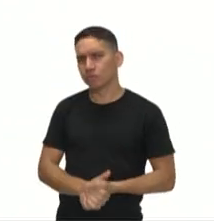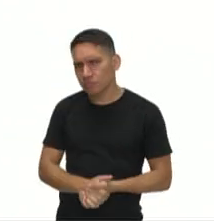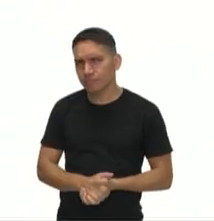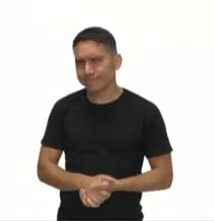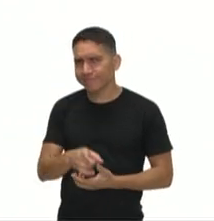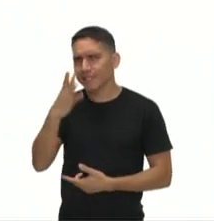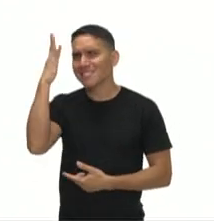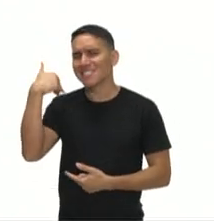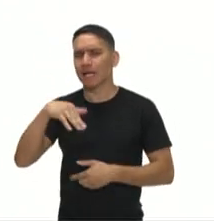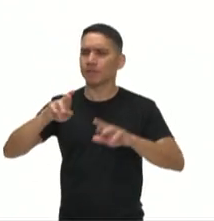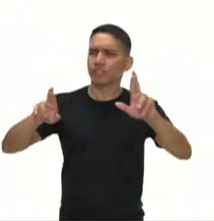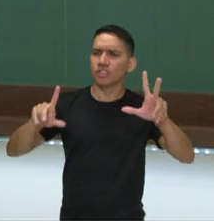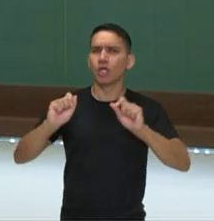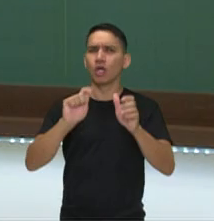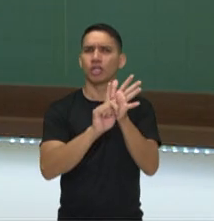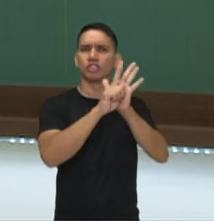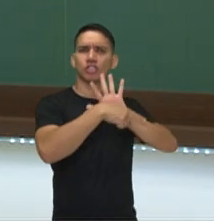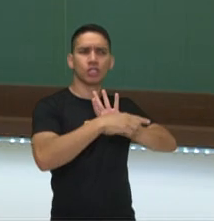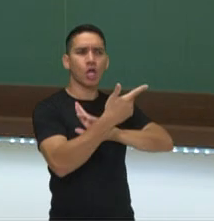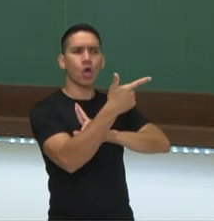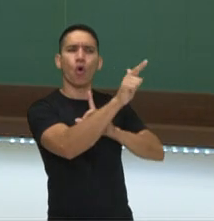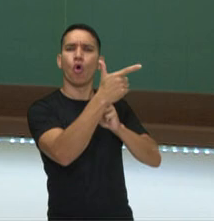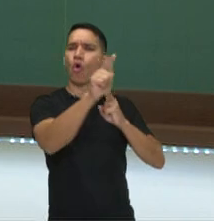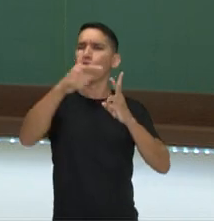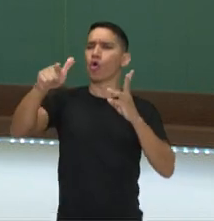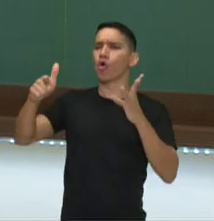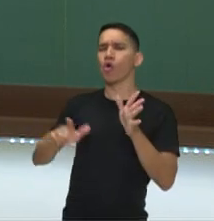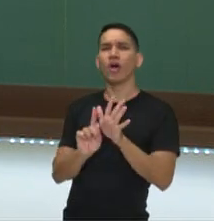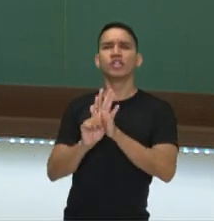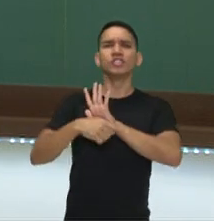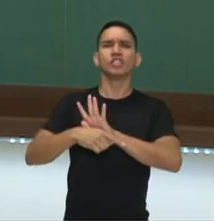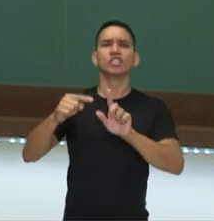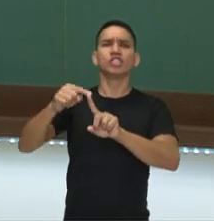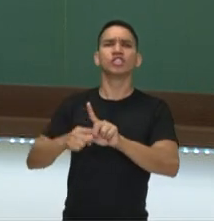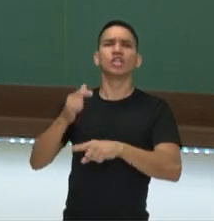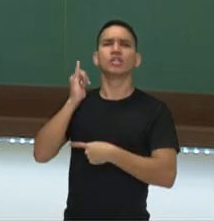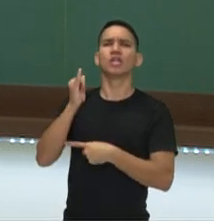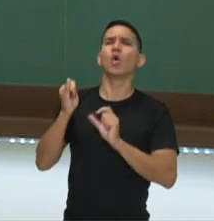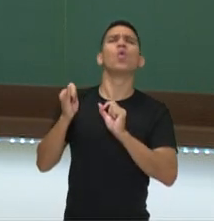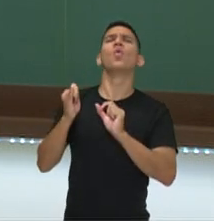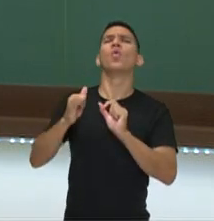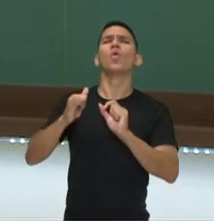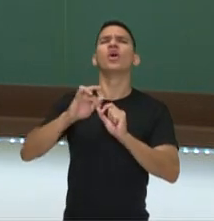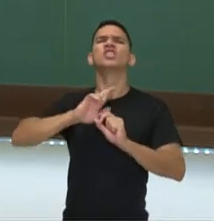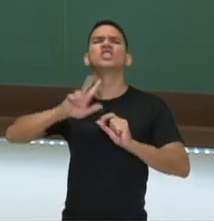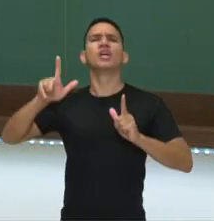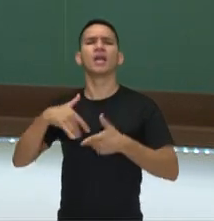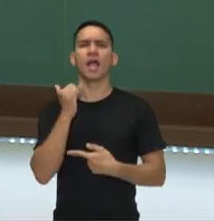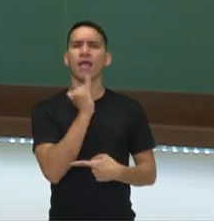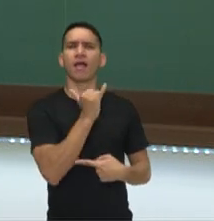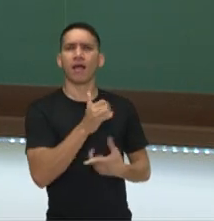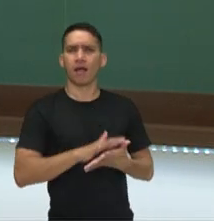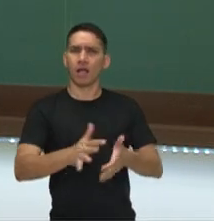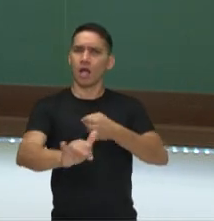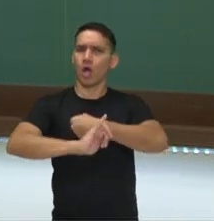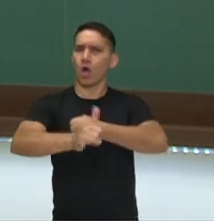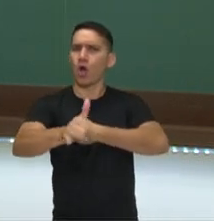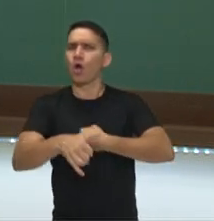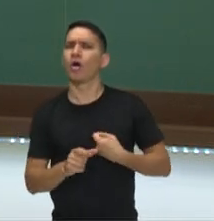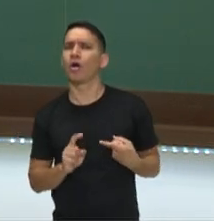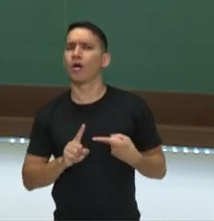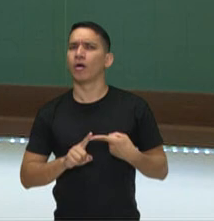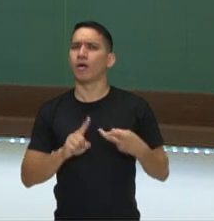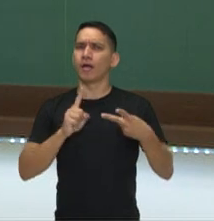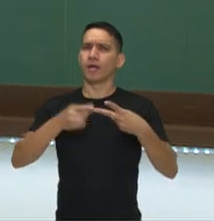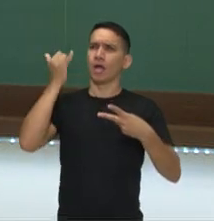Sabe distinguir esse gênero de outros tipos de narrativa? O que será que o conto tem de diferente? Em relação à crônica, em relação